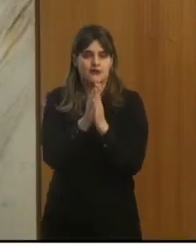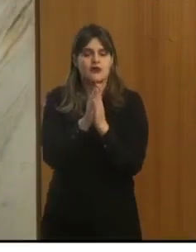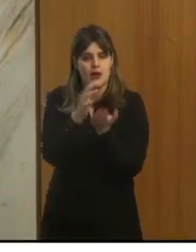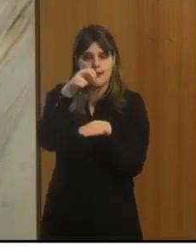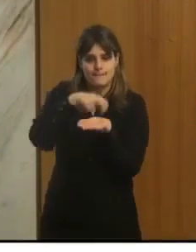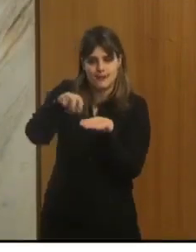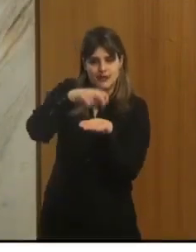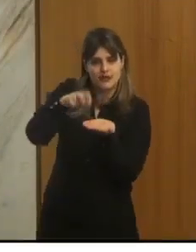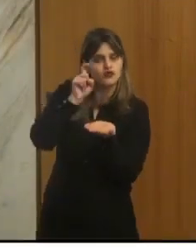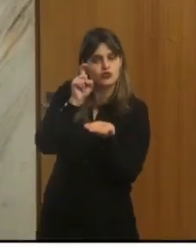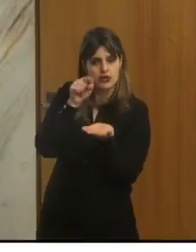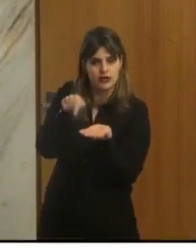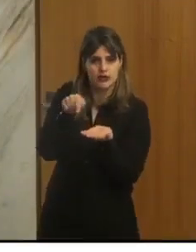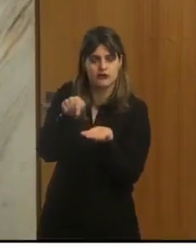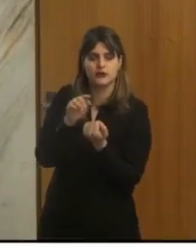peregrinos. Tem